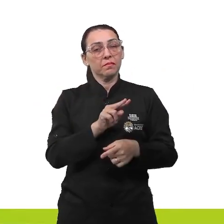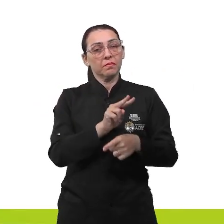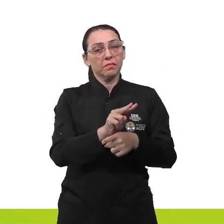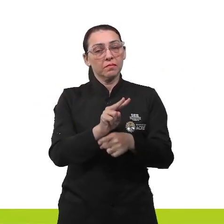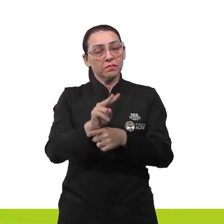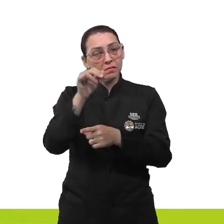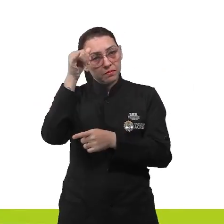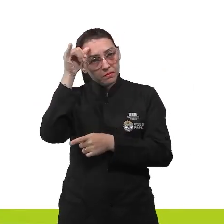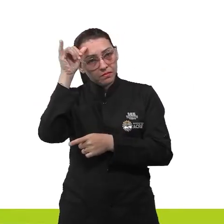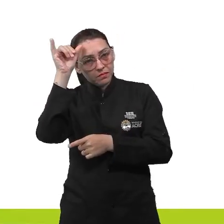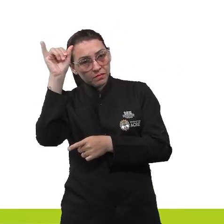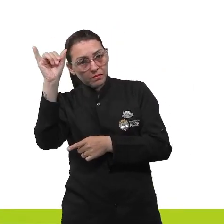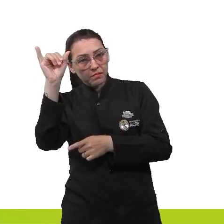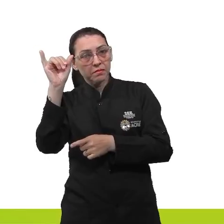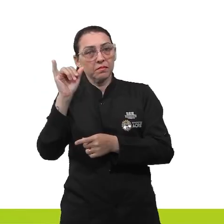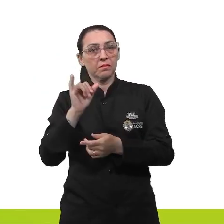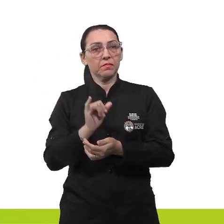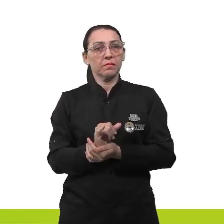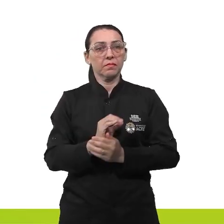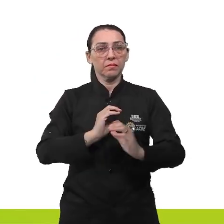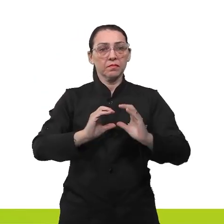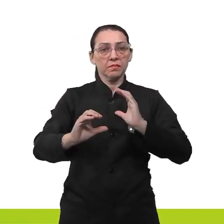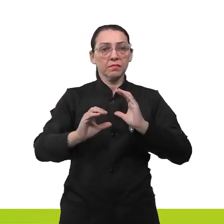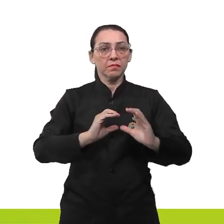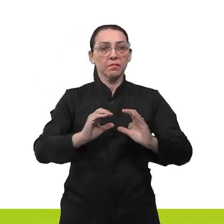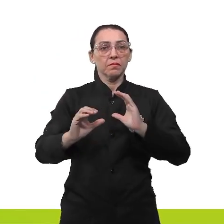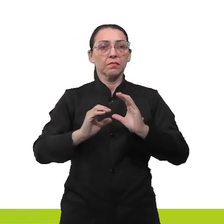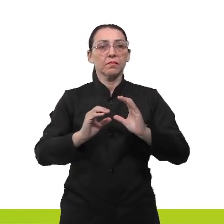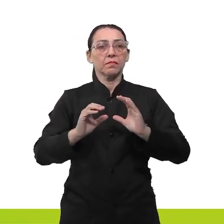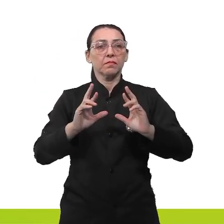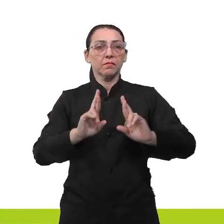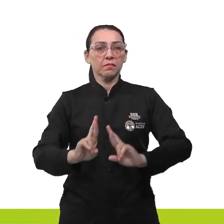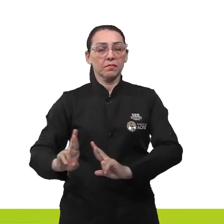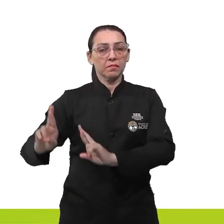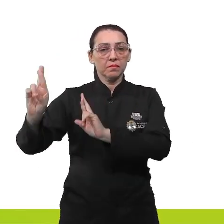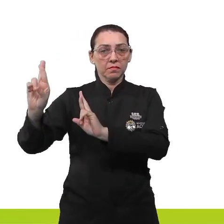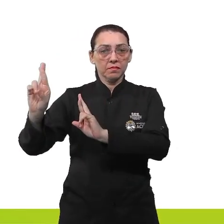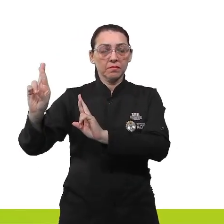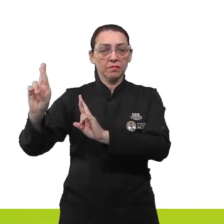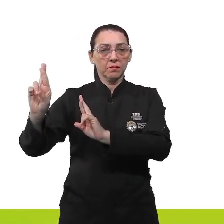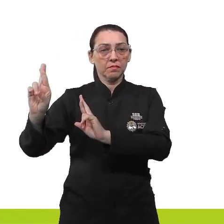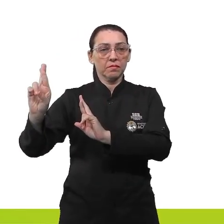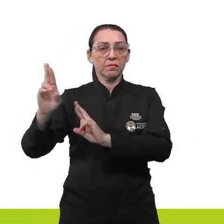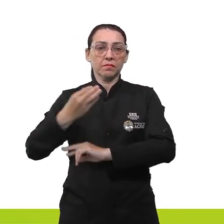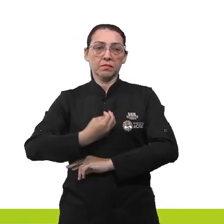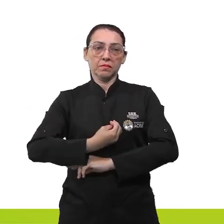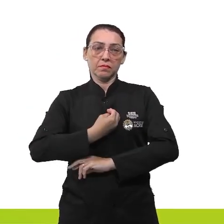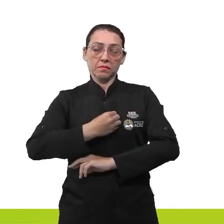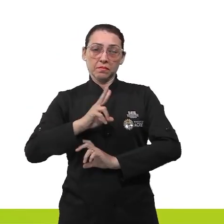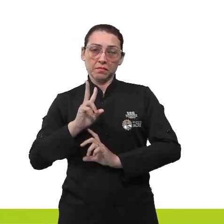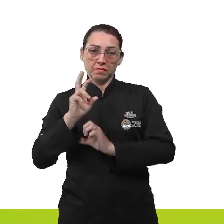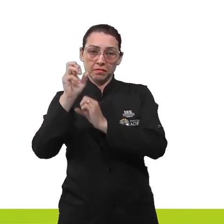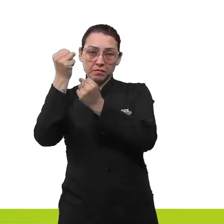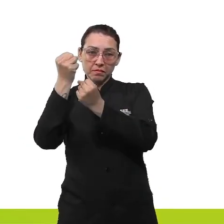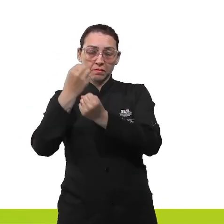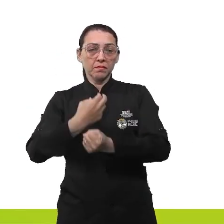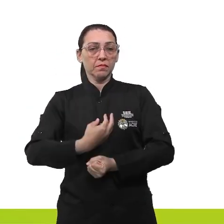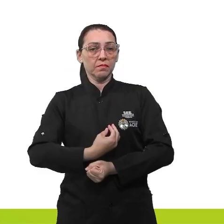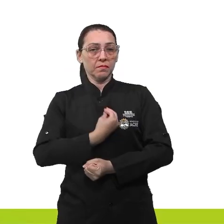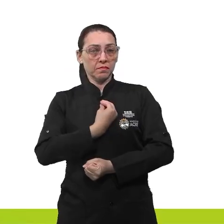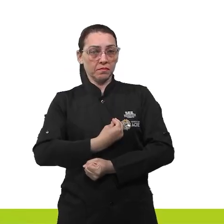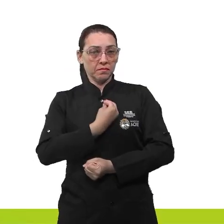Prevenir, comunicar, luchar, esperança, força, vida, amor. Prevenir, vivir, lucharmos para combater o câncer